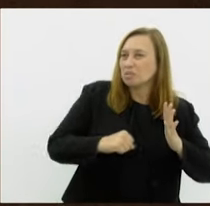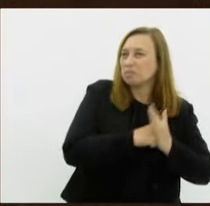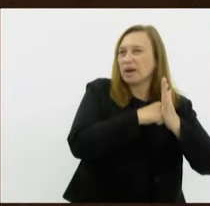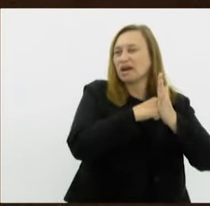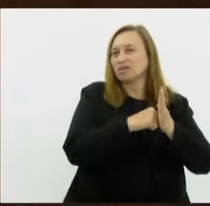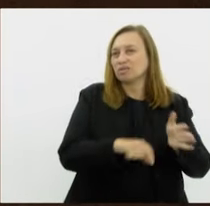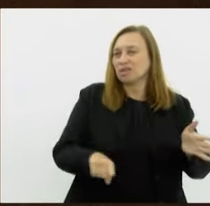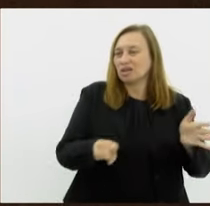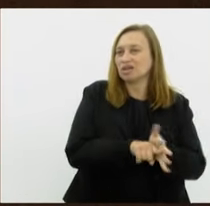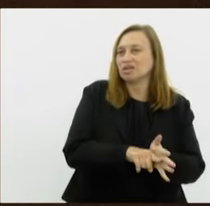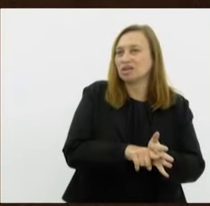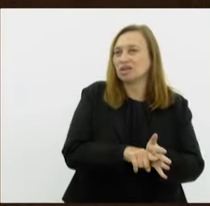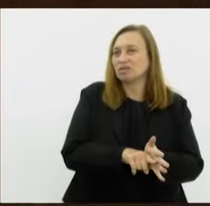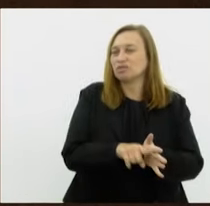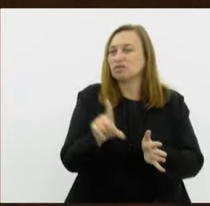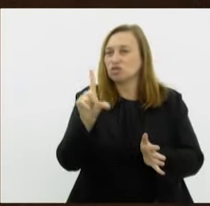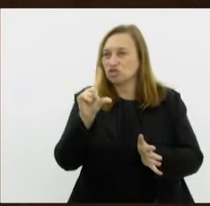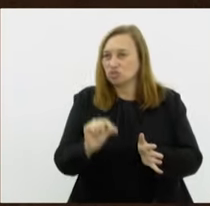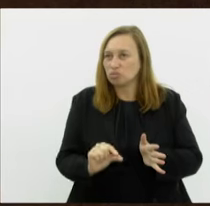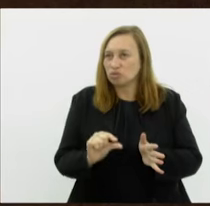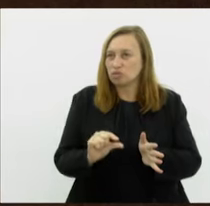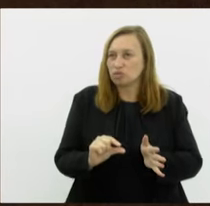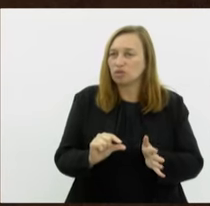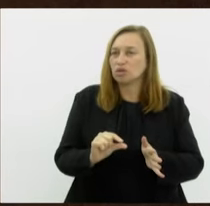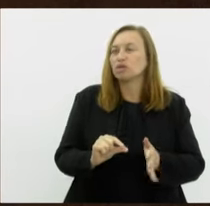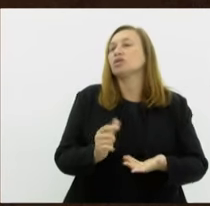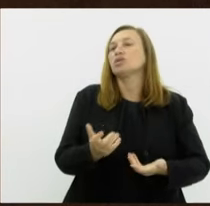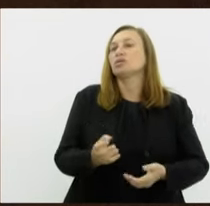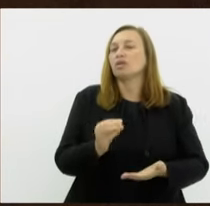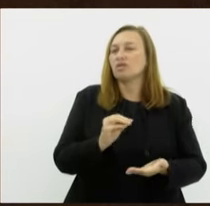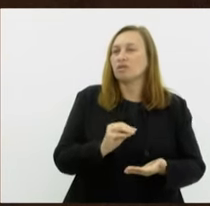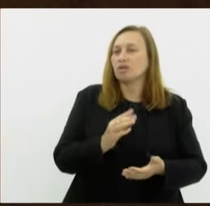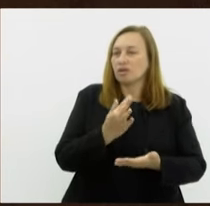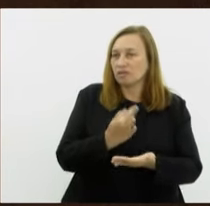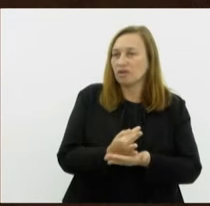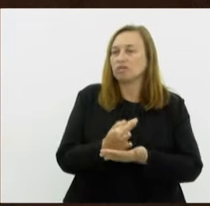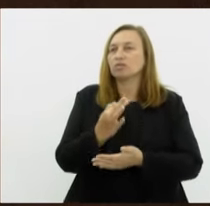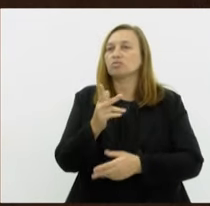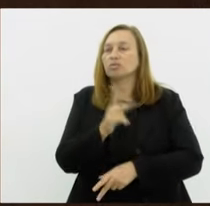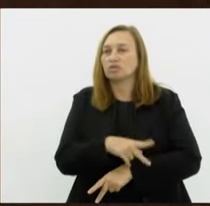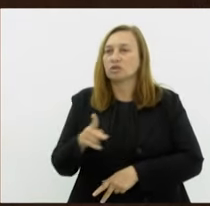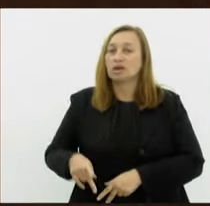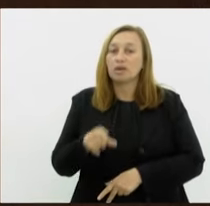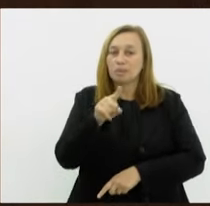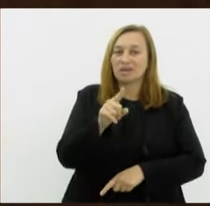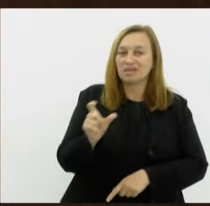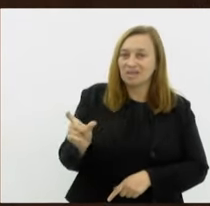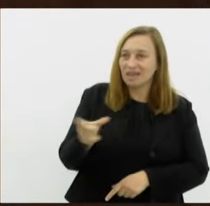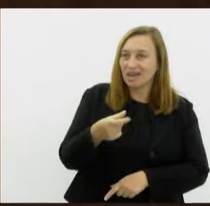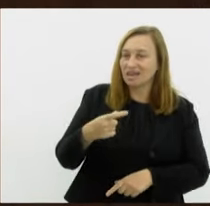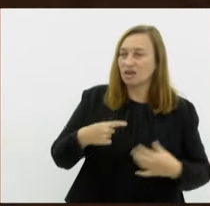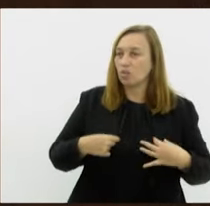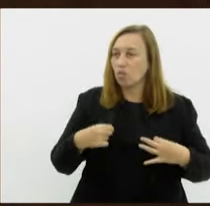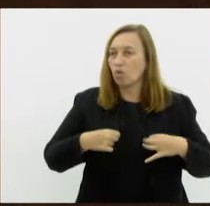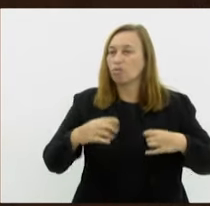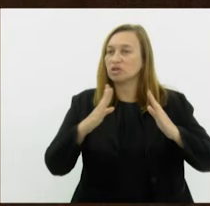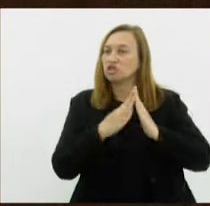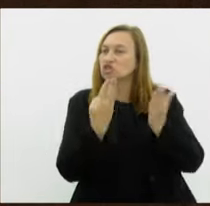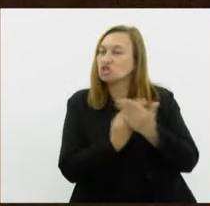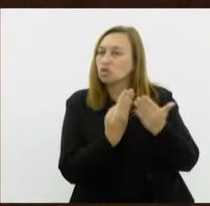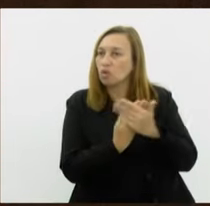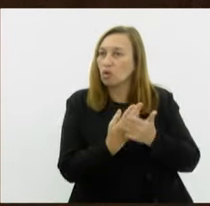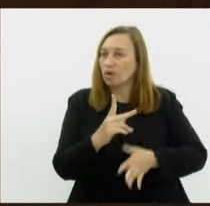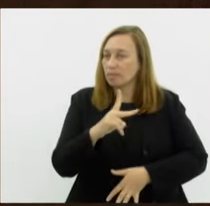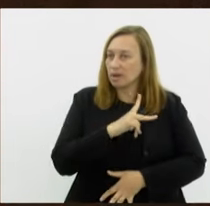com a falta dos professores que se dão na rede. Mas esse projeto, esse programa, o Cartão Uniforme, que